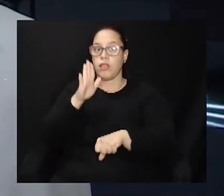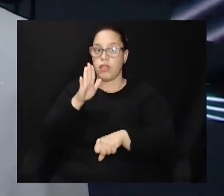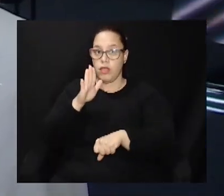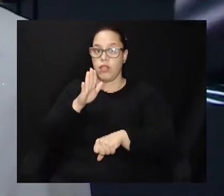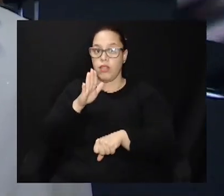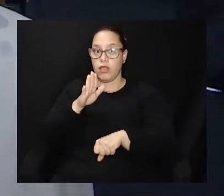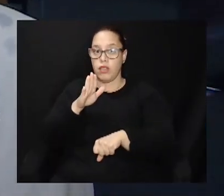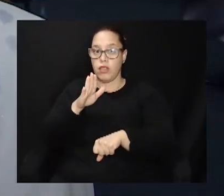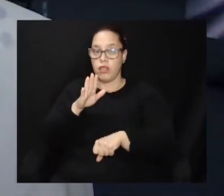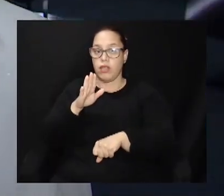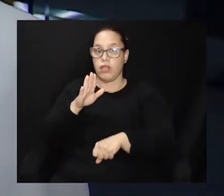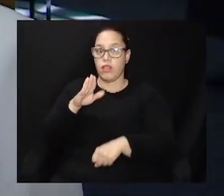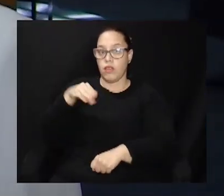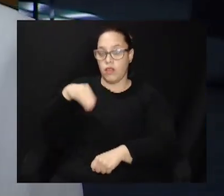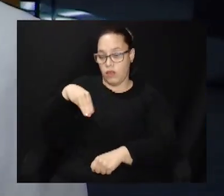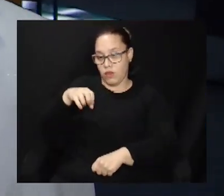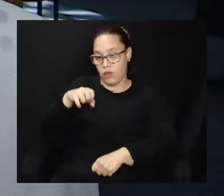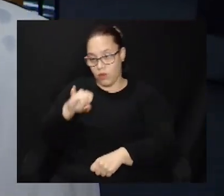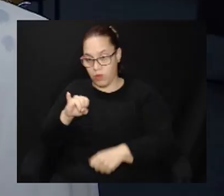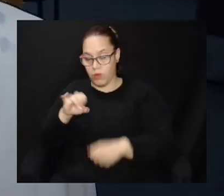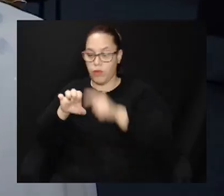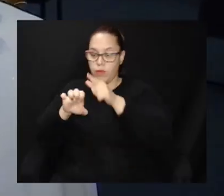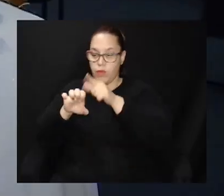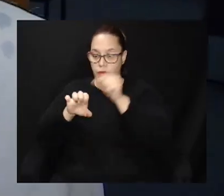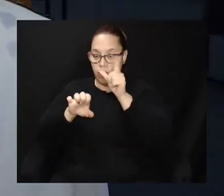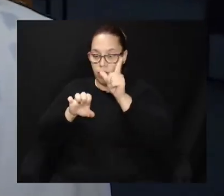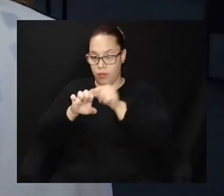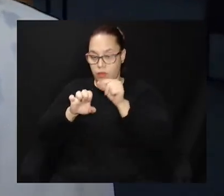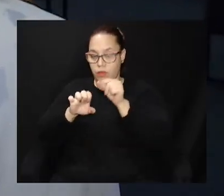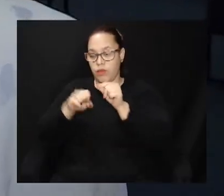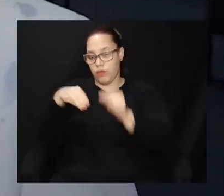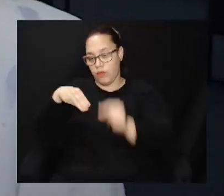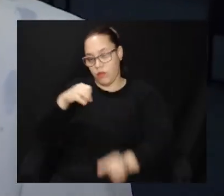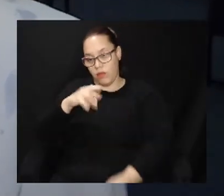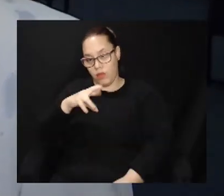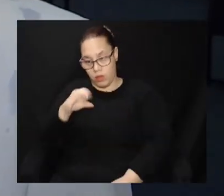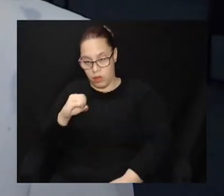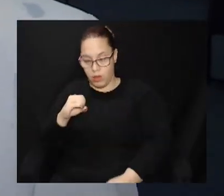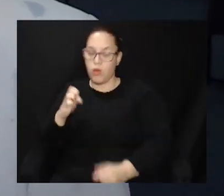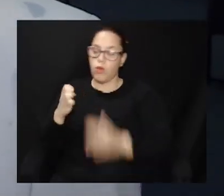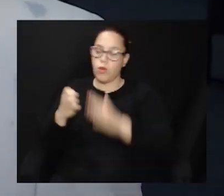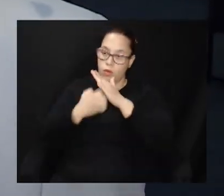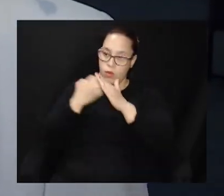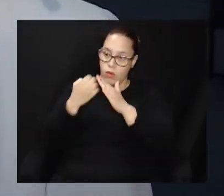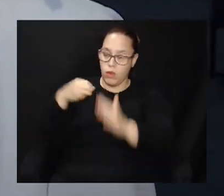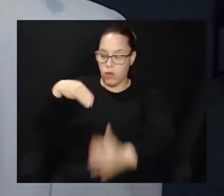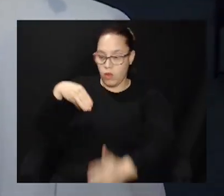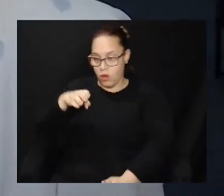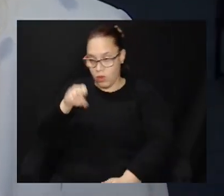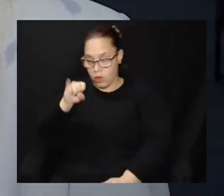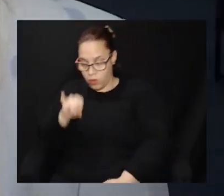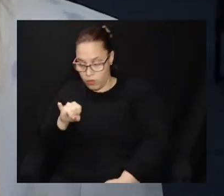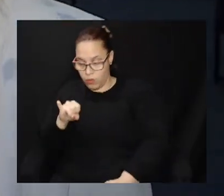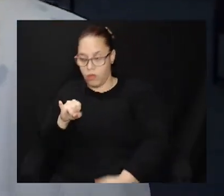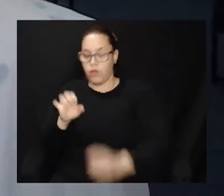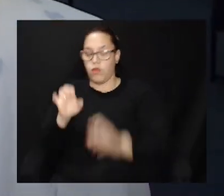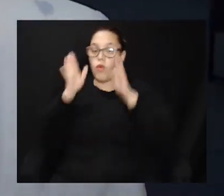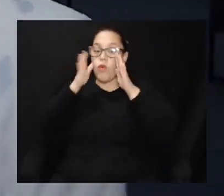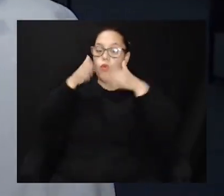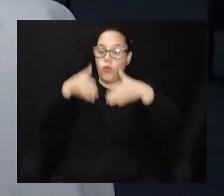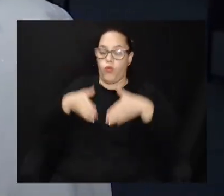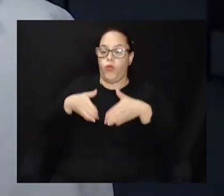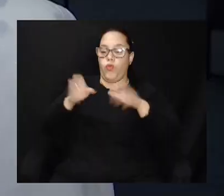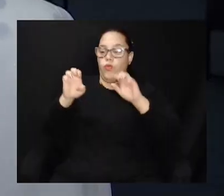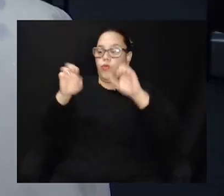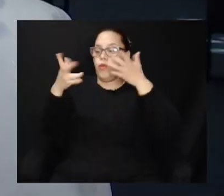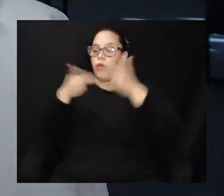microempreendedor individual, a pessoa também que é uma ME. Esse é o foco desse evento, é falar com o